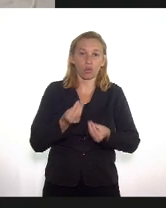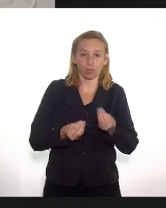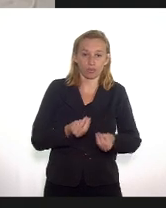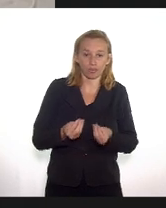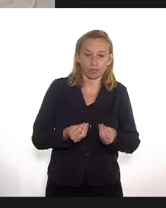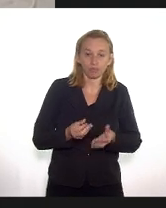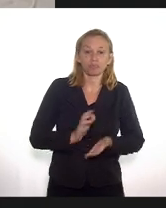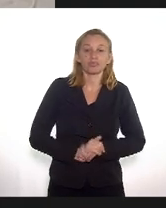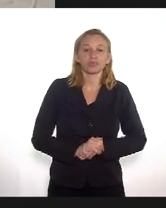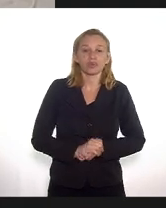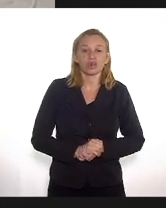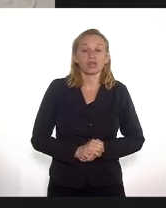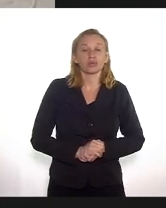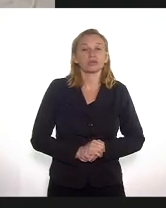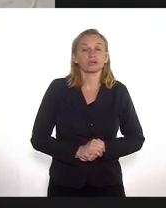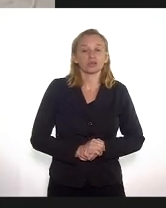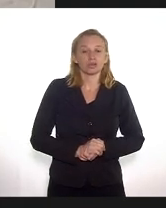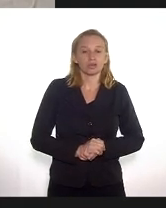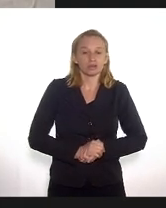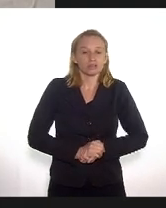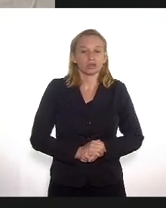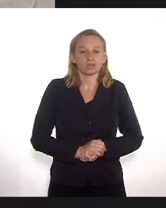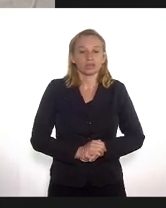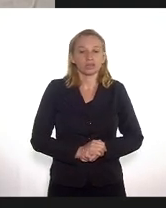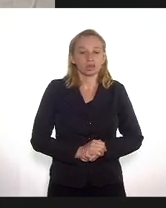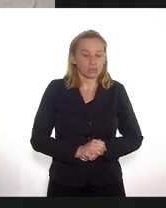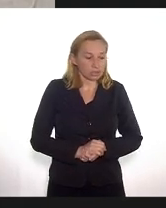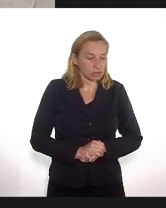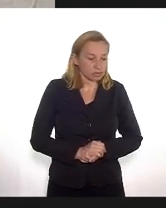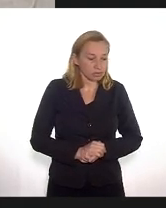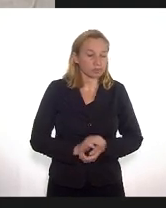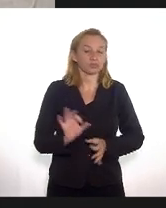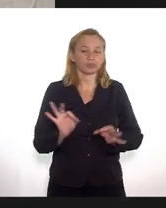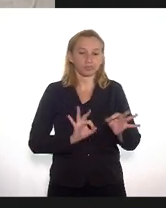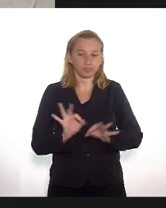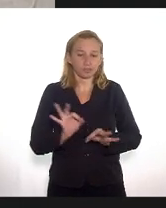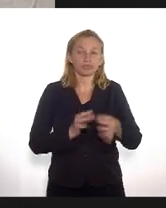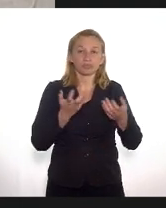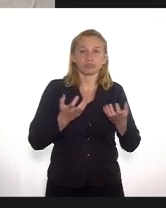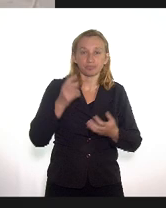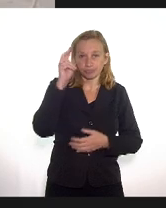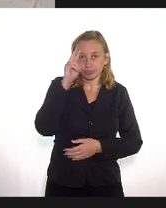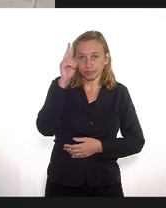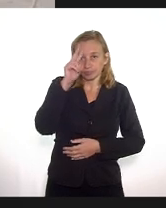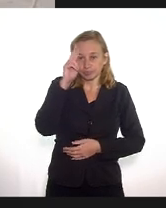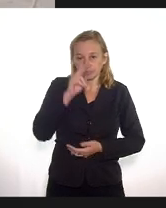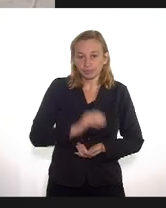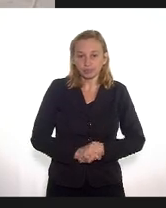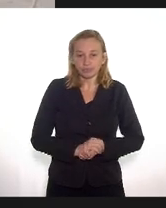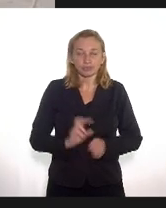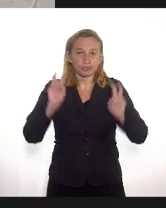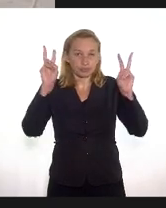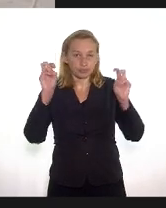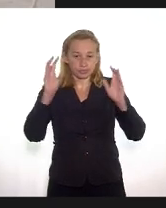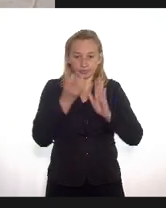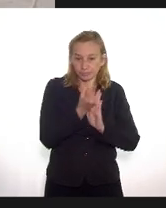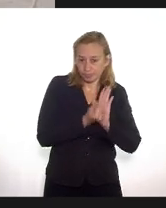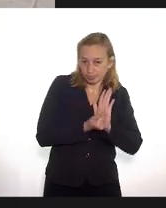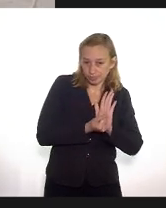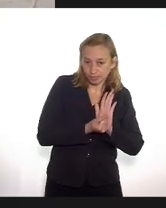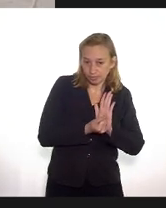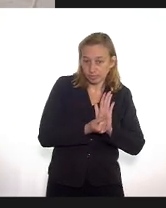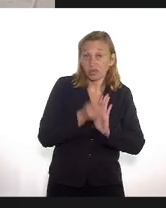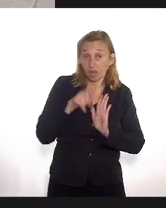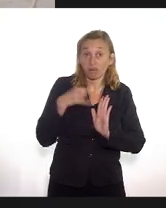participação. Para além disso, a gente tem a questão da democratização. Eu quero lembrar que a questão orçamentária ela é